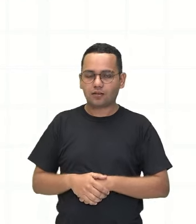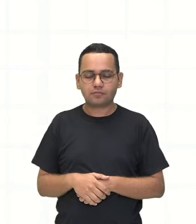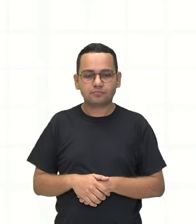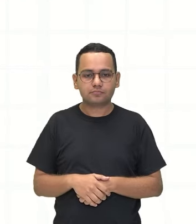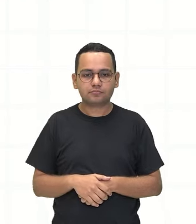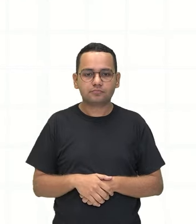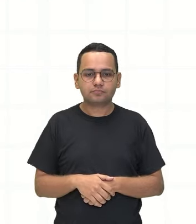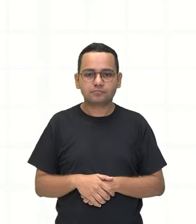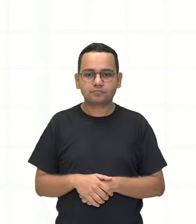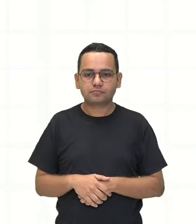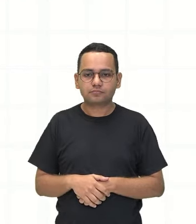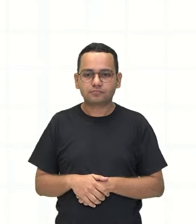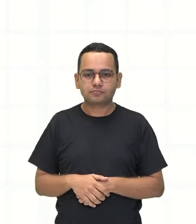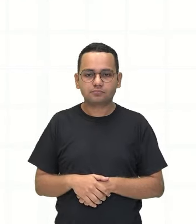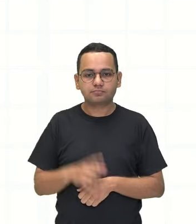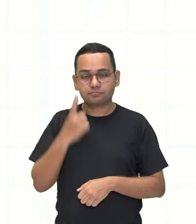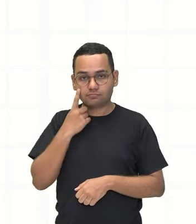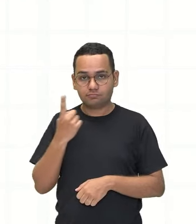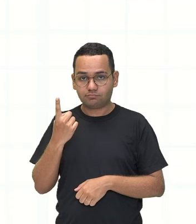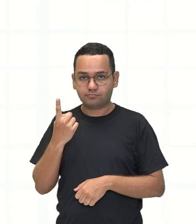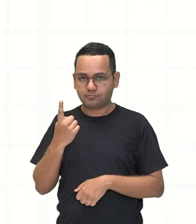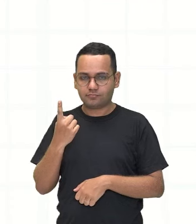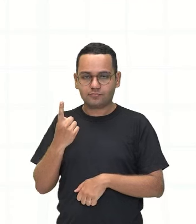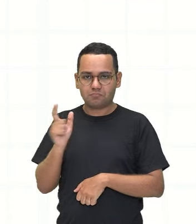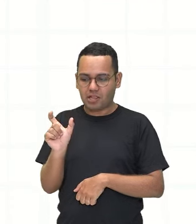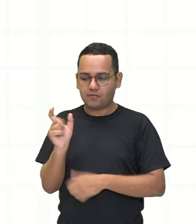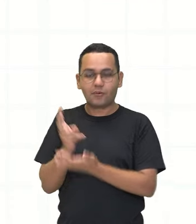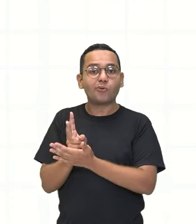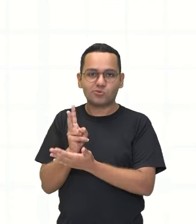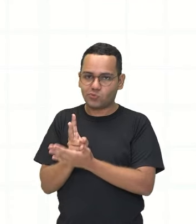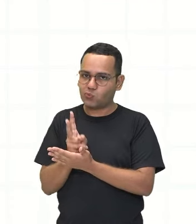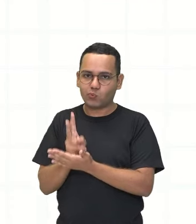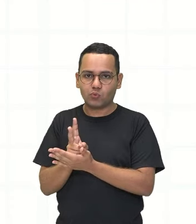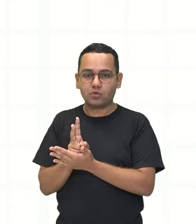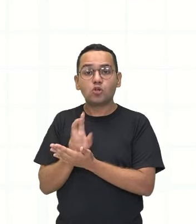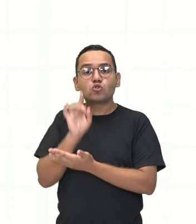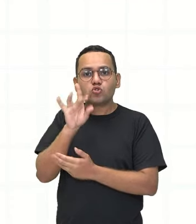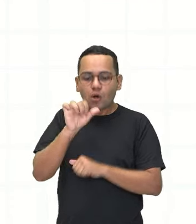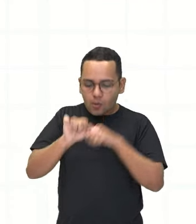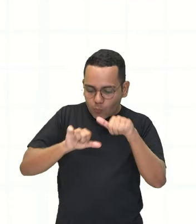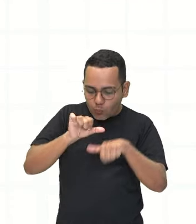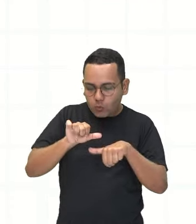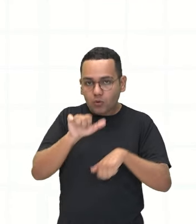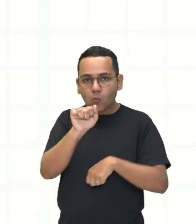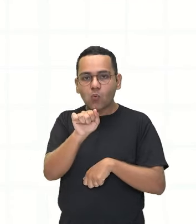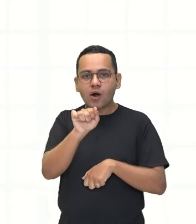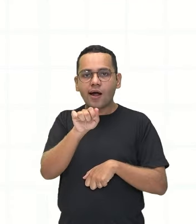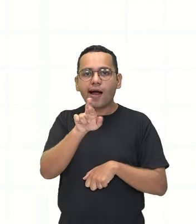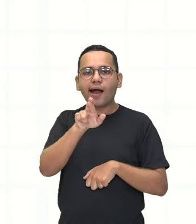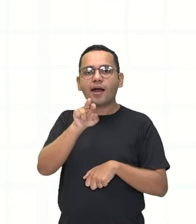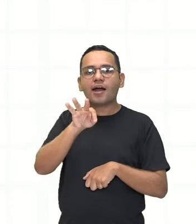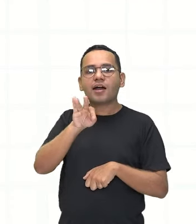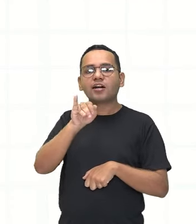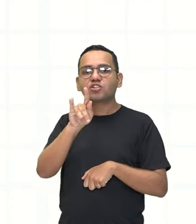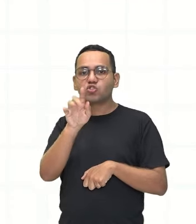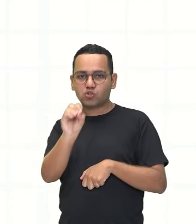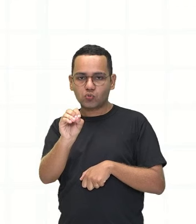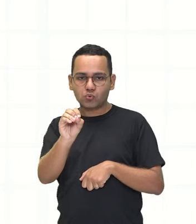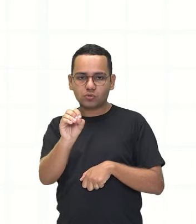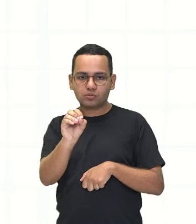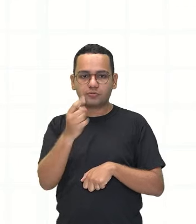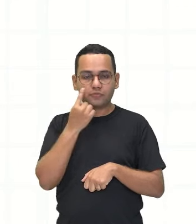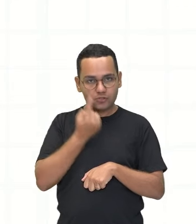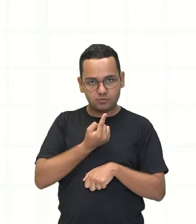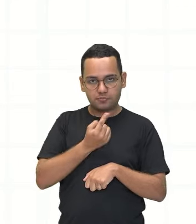Não muda a palavra, o substantivo não vai mudar. O que vai mudar é apenas o artigo, ó, que está